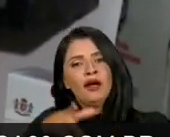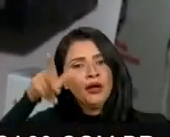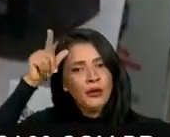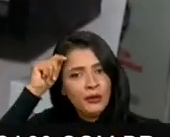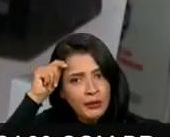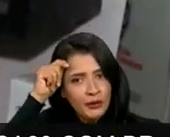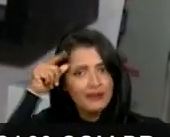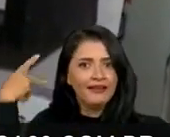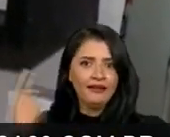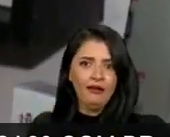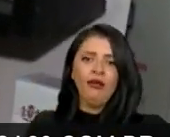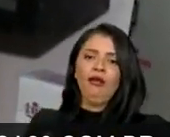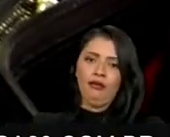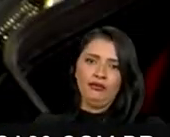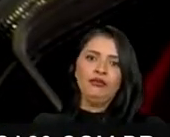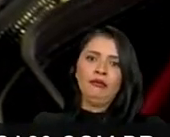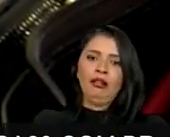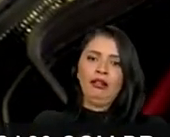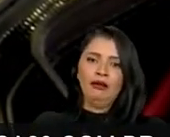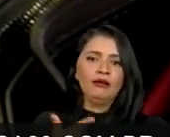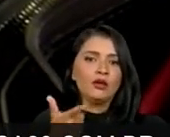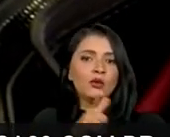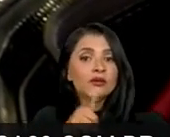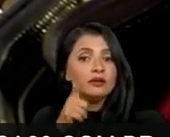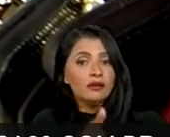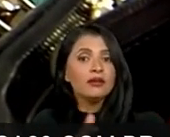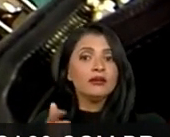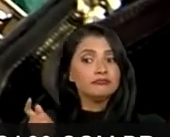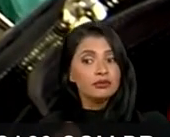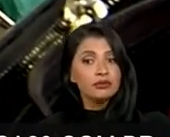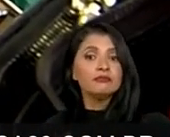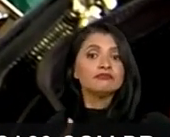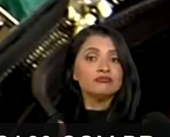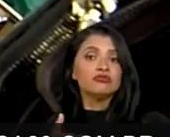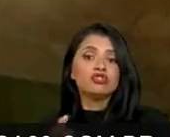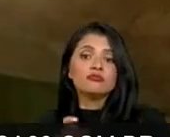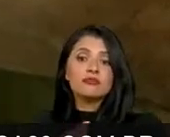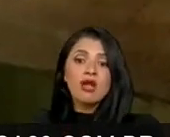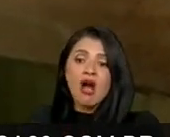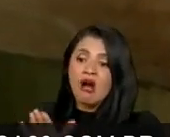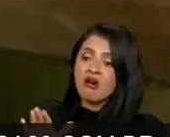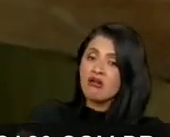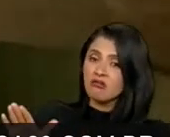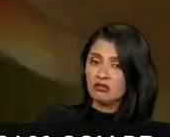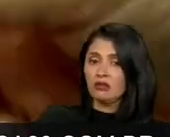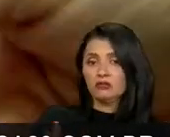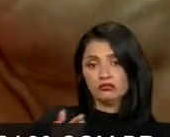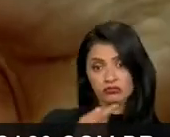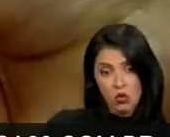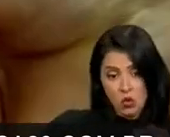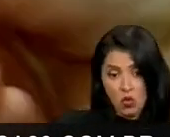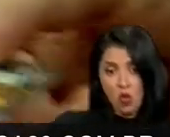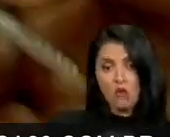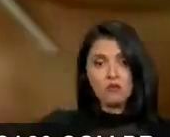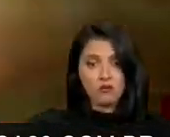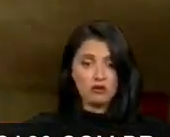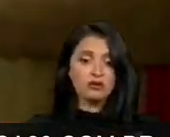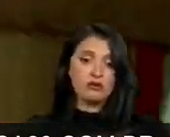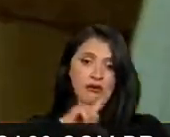dessa situação de inadimplência e ganhar mais possibilidade de consumo. Economicamente, é um tipo